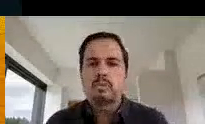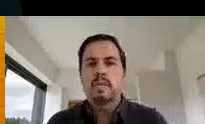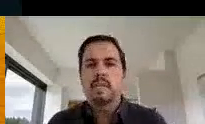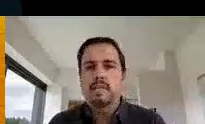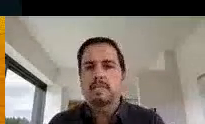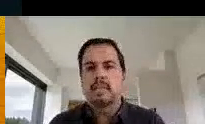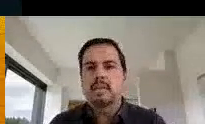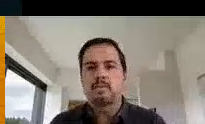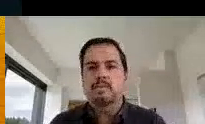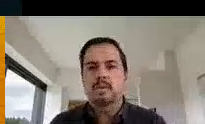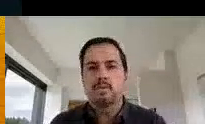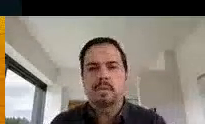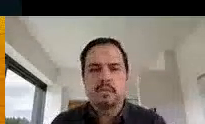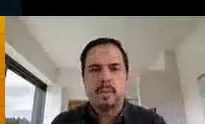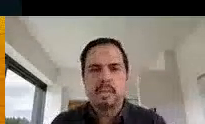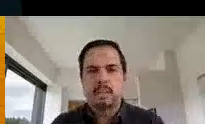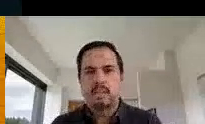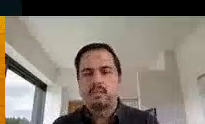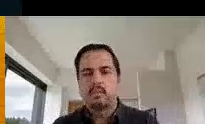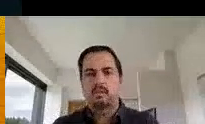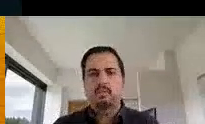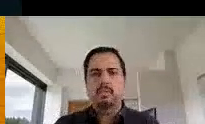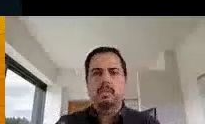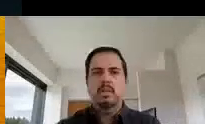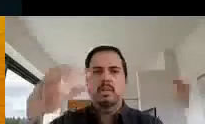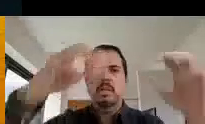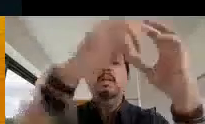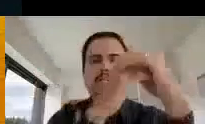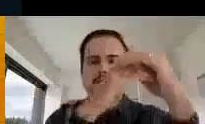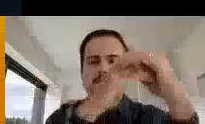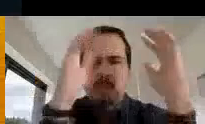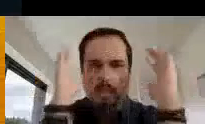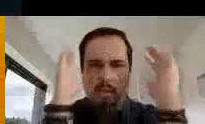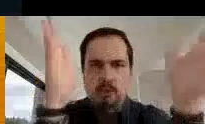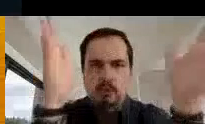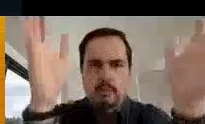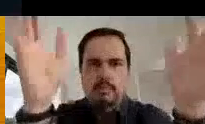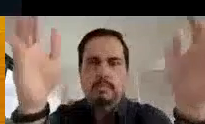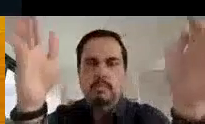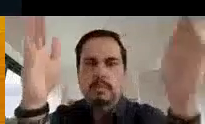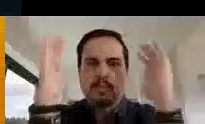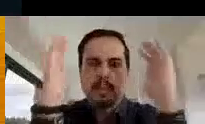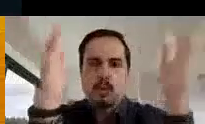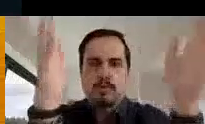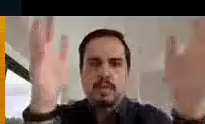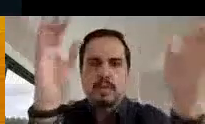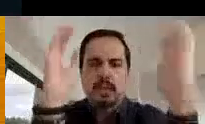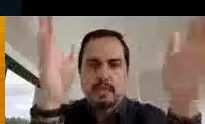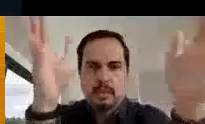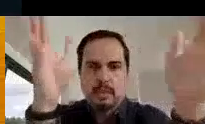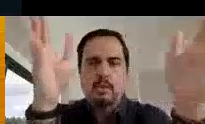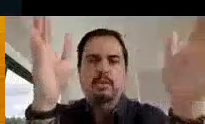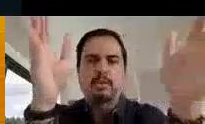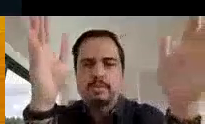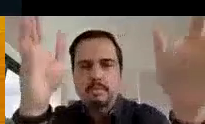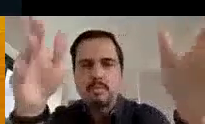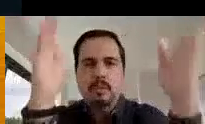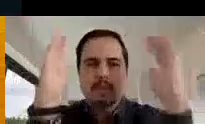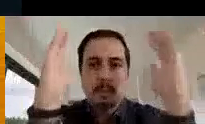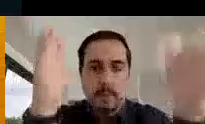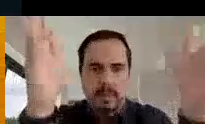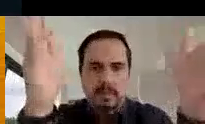dados, construção de experiências e geração de valor para seus clientes. Então, vamos resumir isso aqui. Você está no fluxo, você inova, você testa coisa